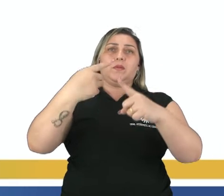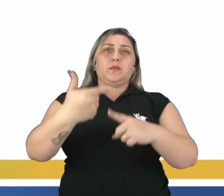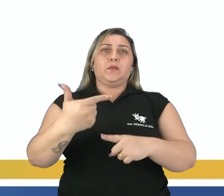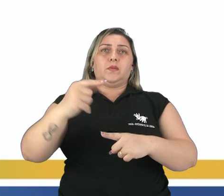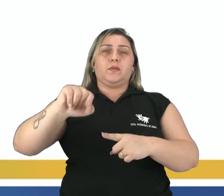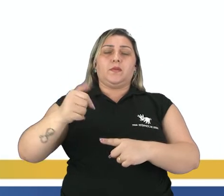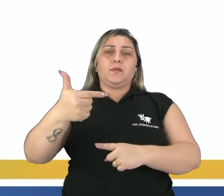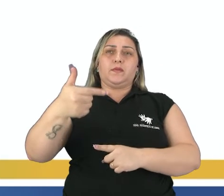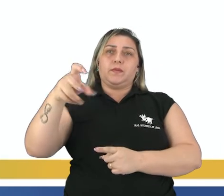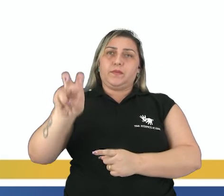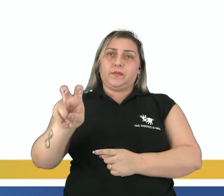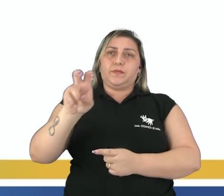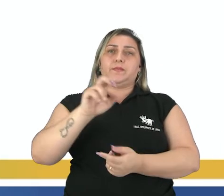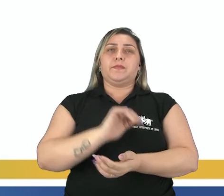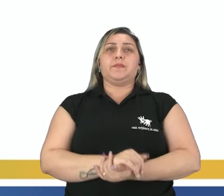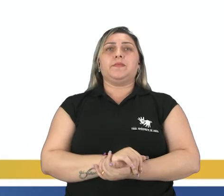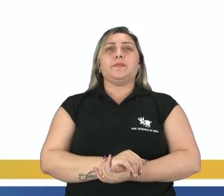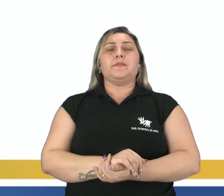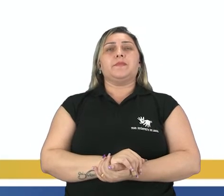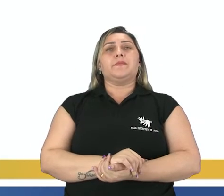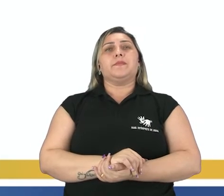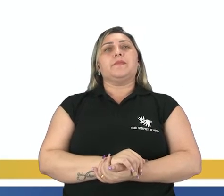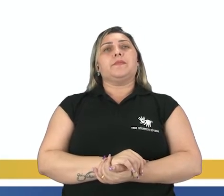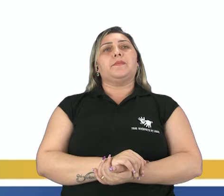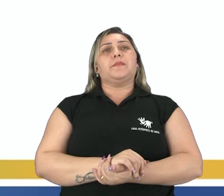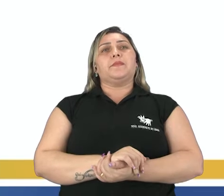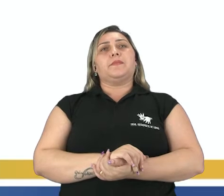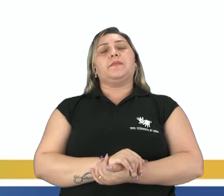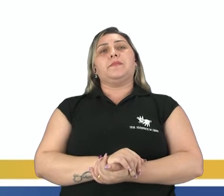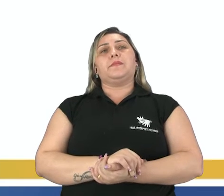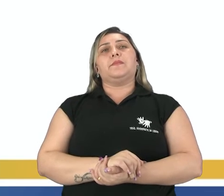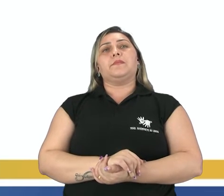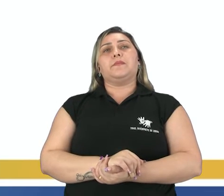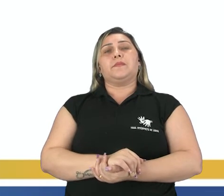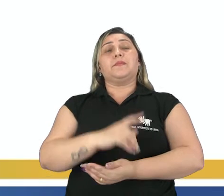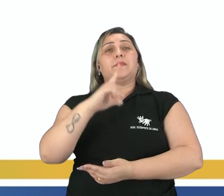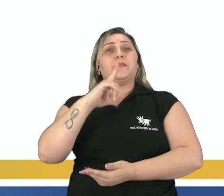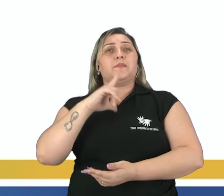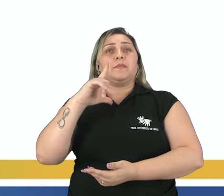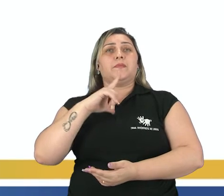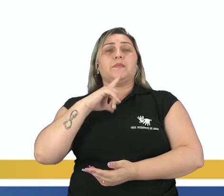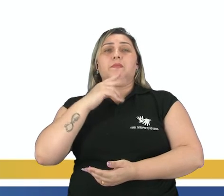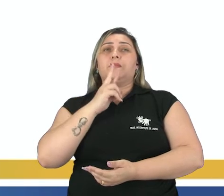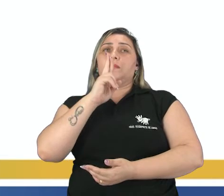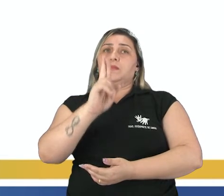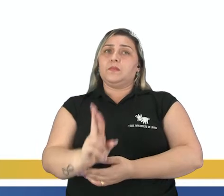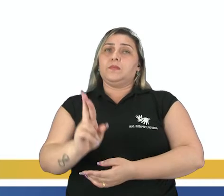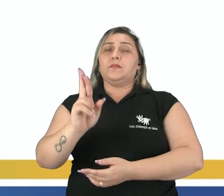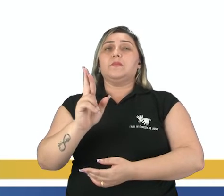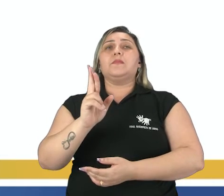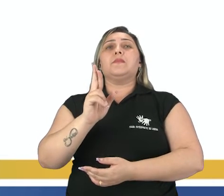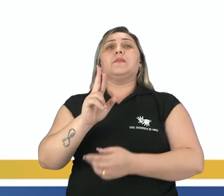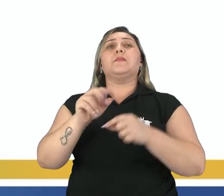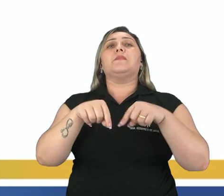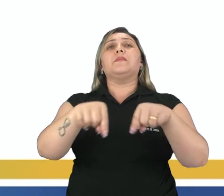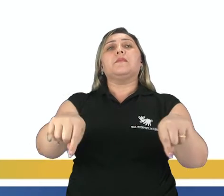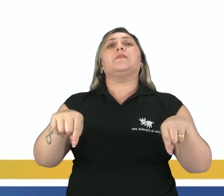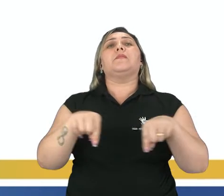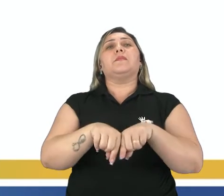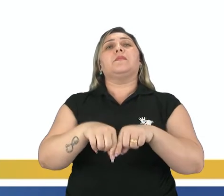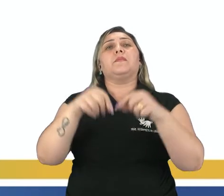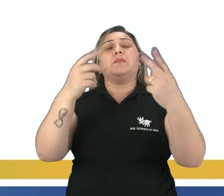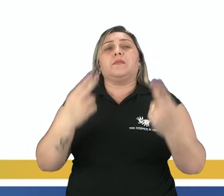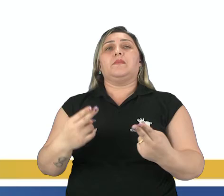2 vezes 2,25. E aí nós teremos como resposta dessa área